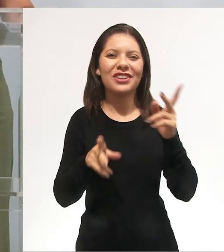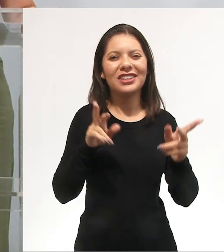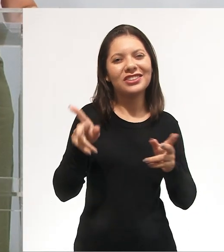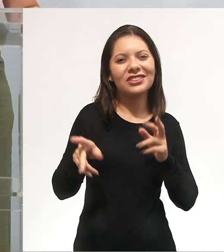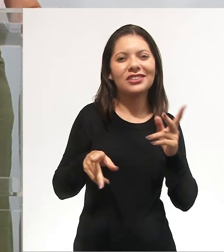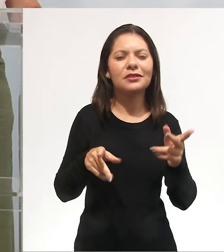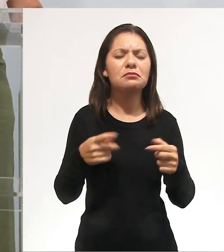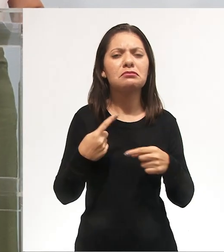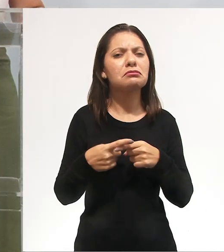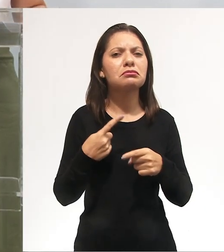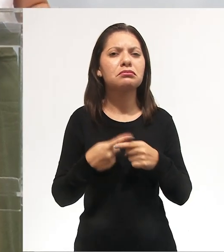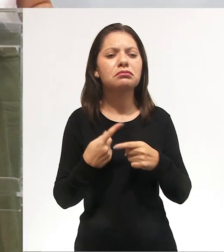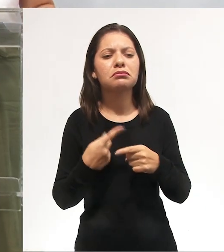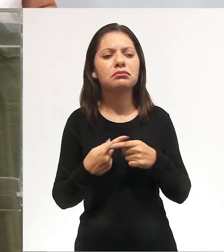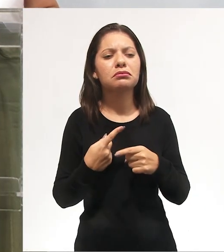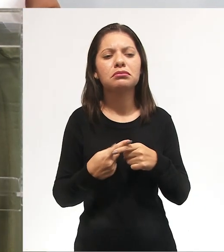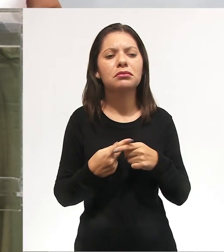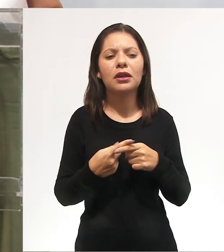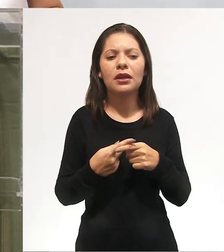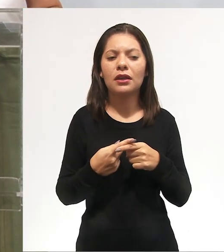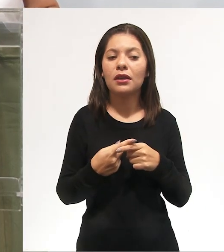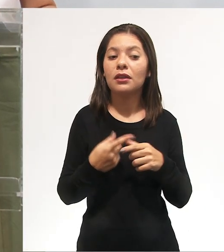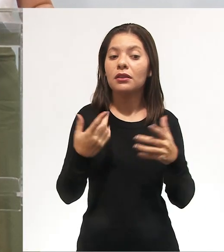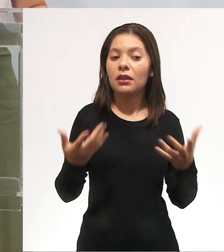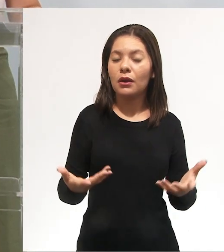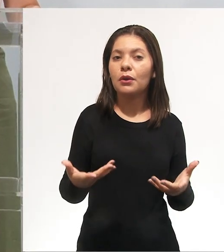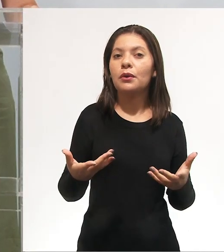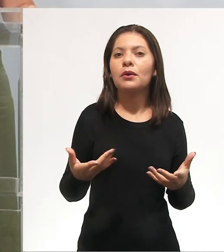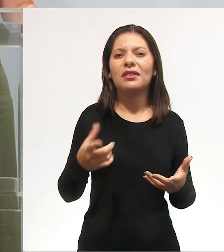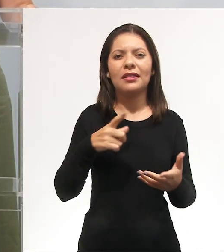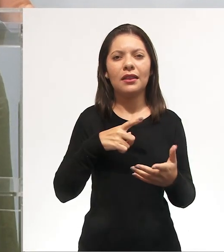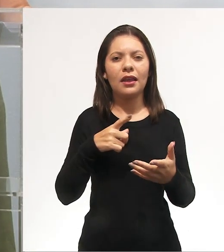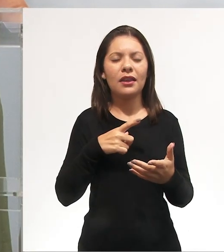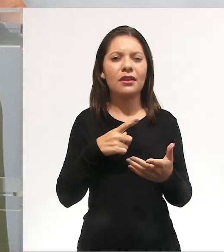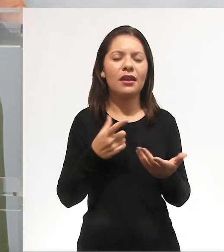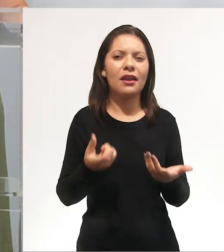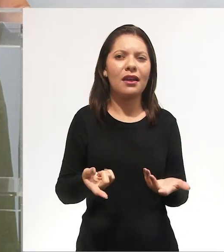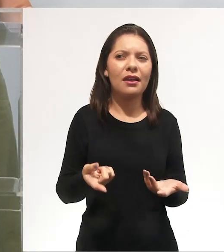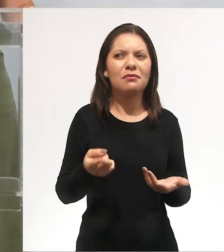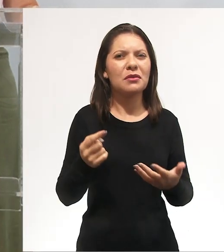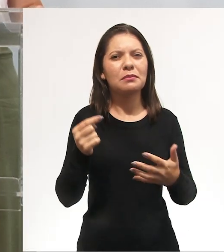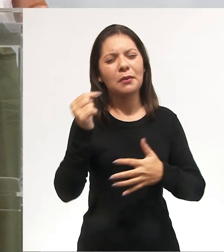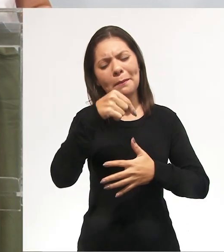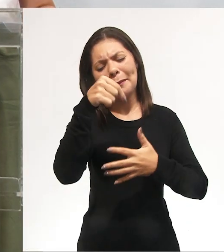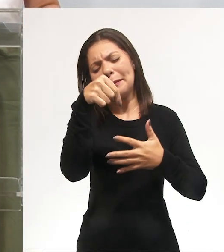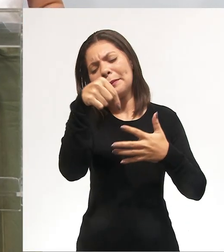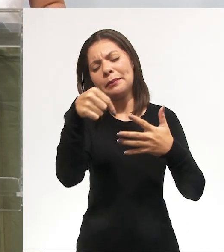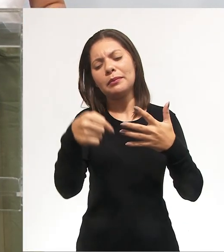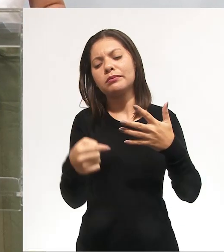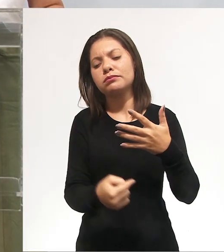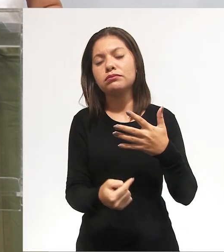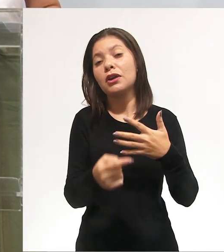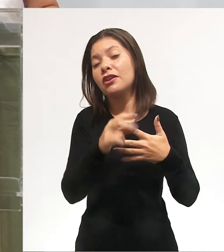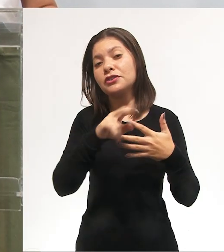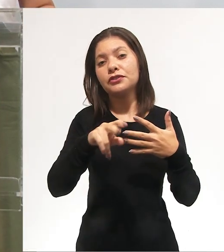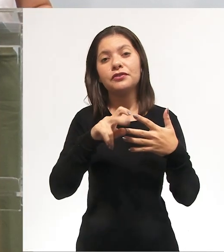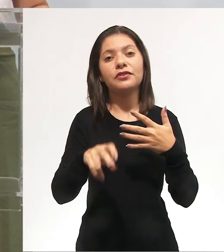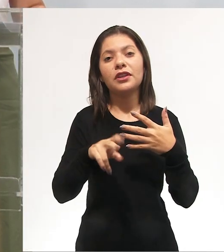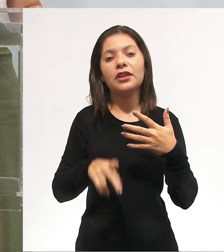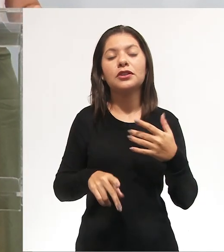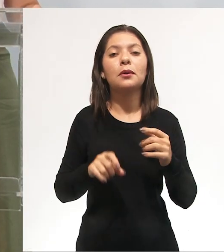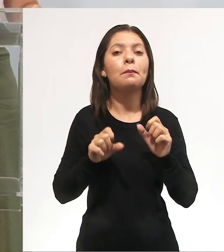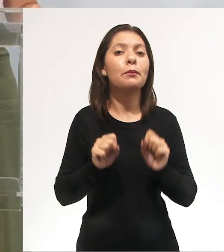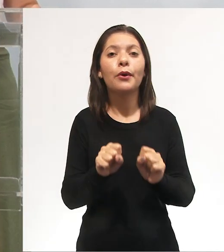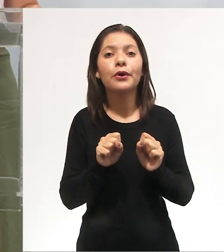por que será que elas não falam da mesma maneira? Então, a gente tem diversas questões aí. As diferenças, elas podem